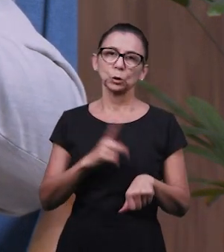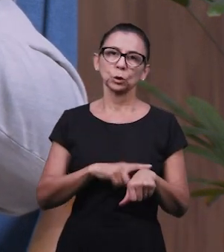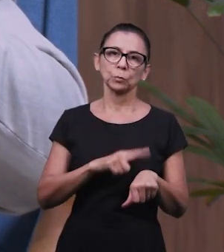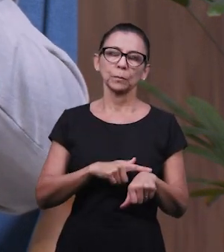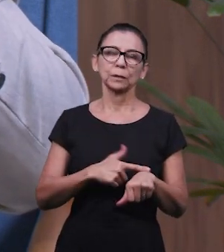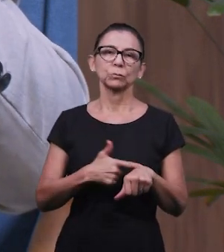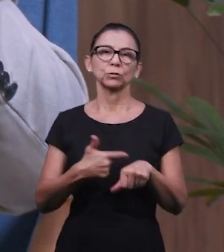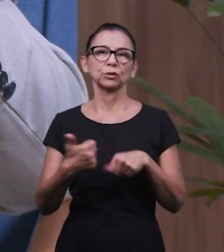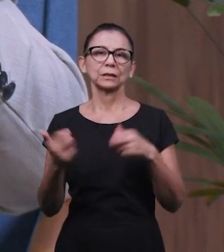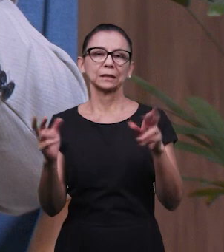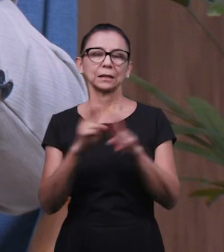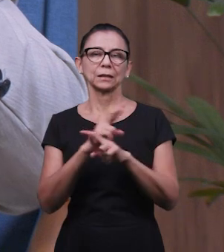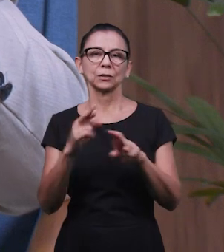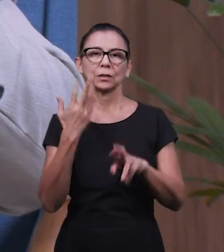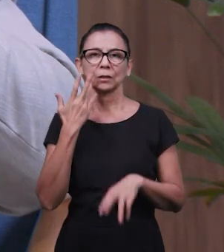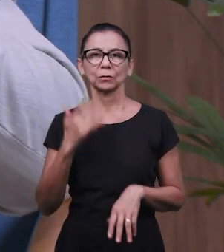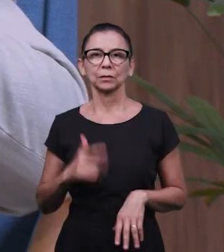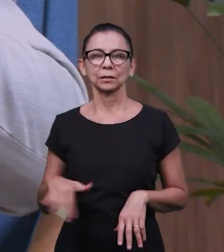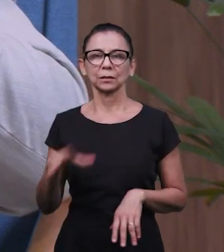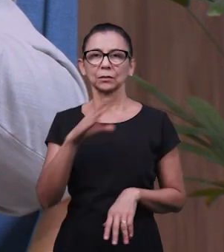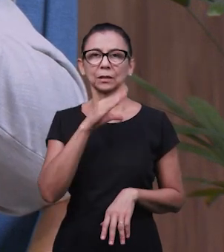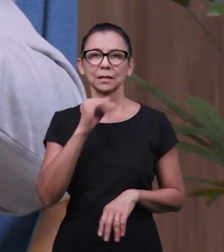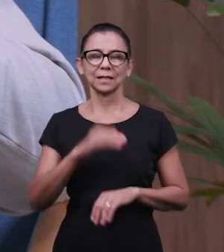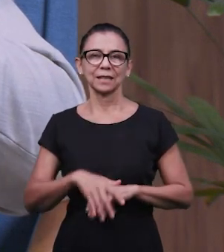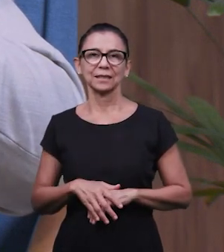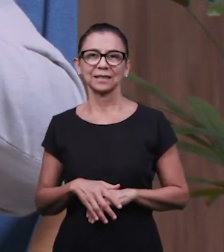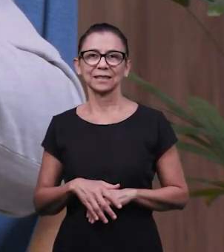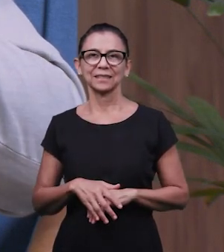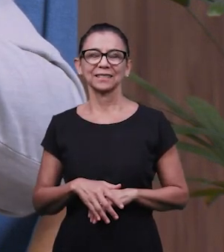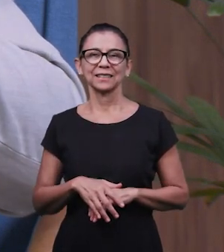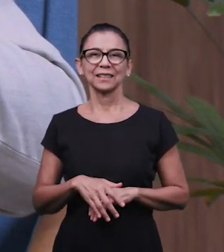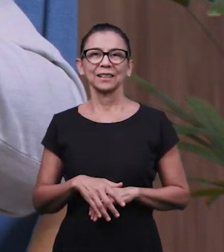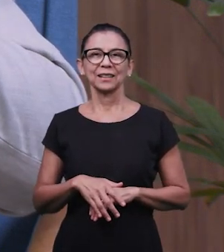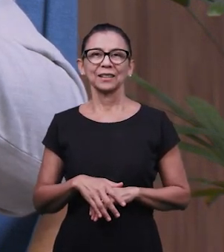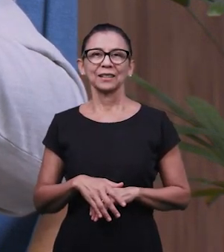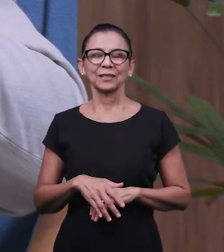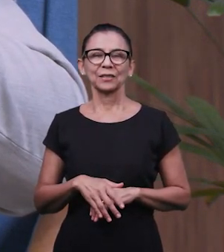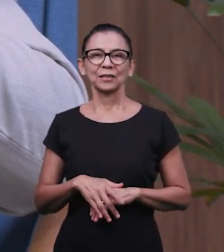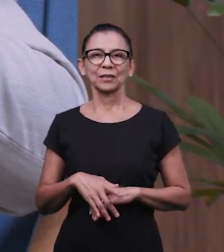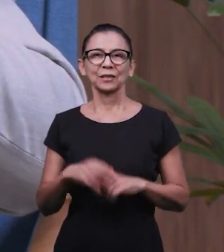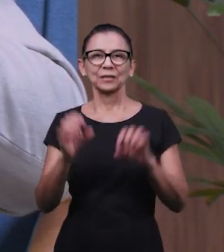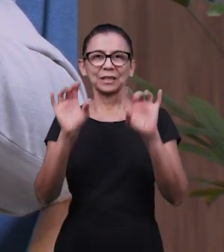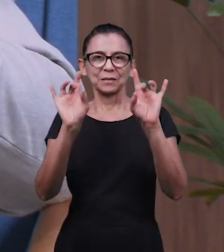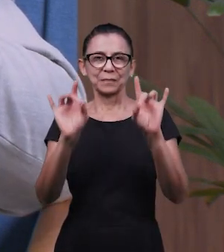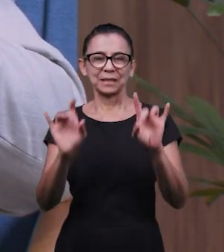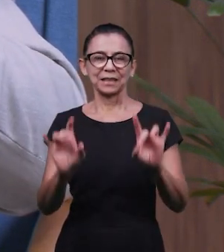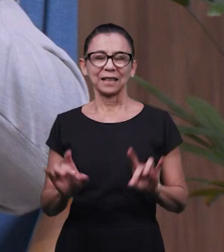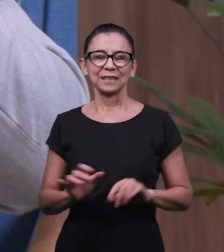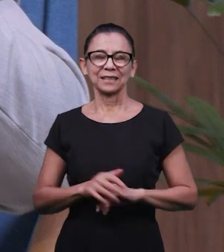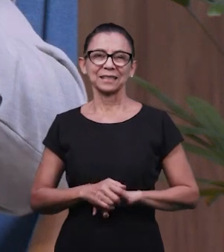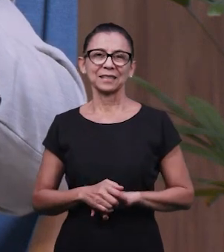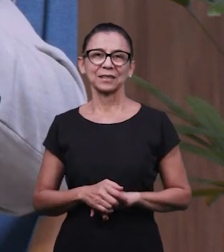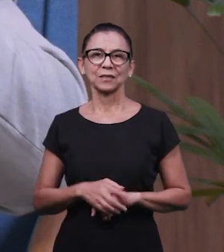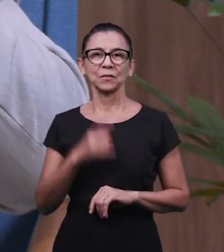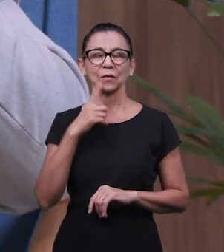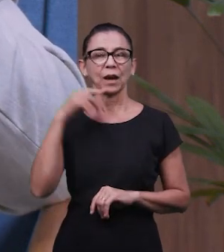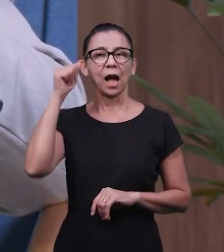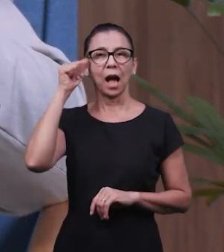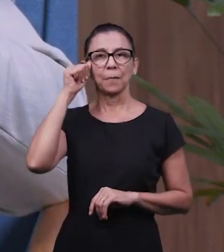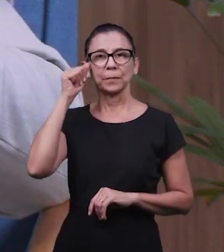Sempre que incluímos o quadro Acessibilidade no programa, você tem acompanhado conteúdos que ajudam muito a pais e